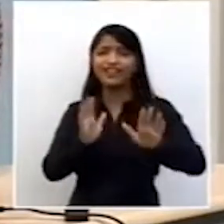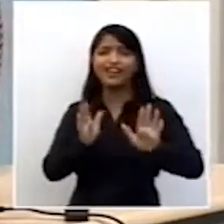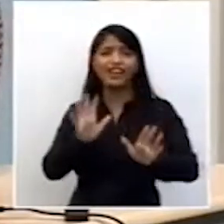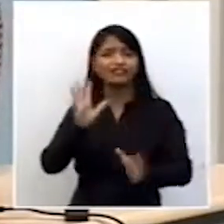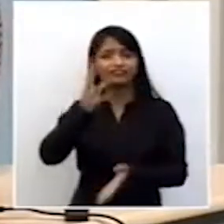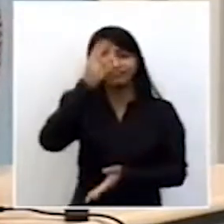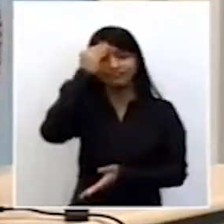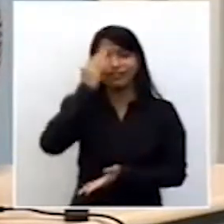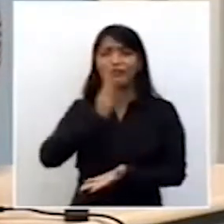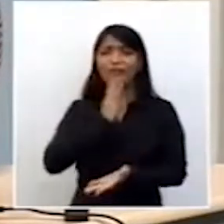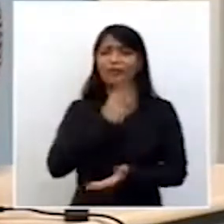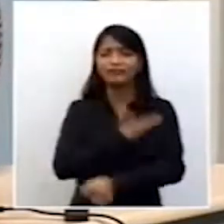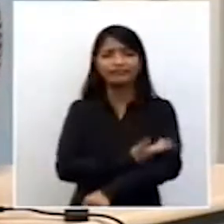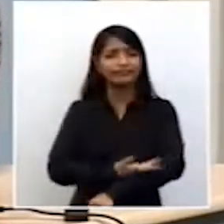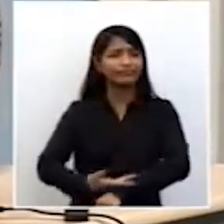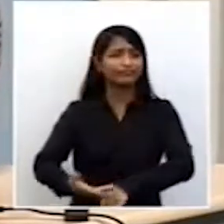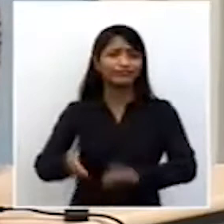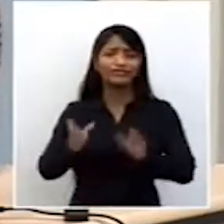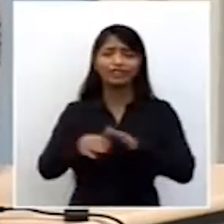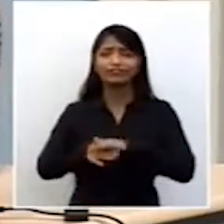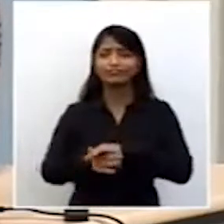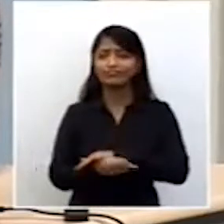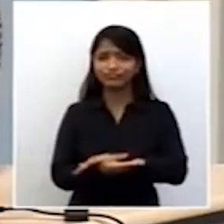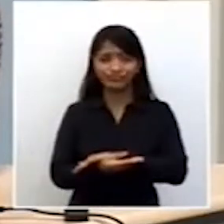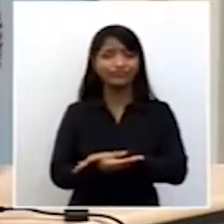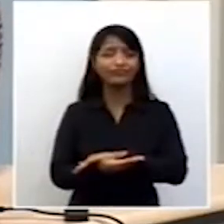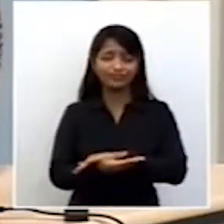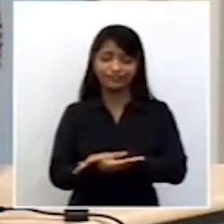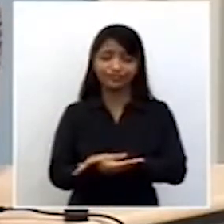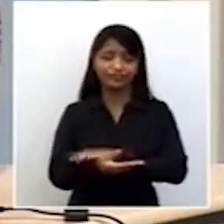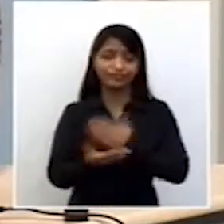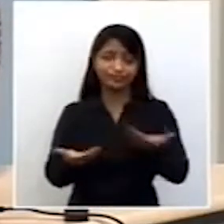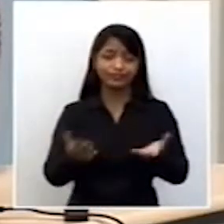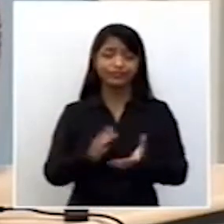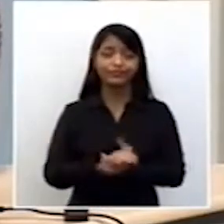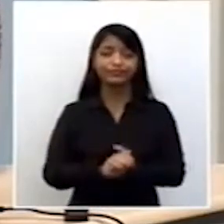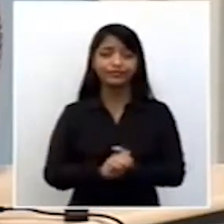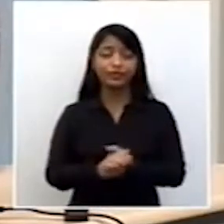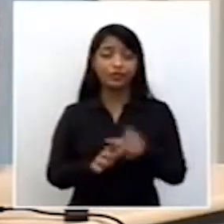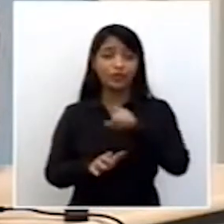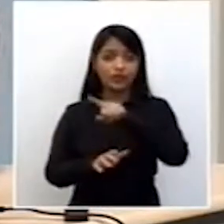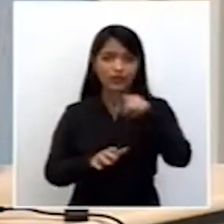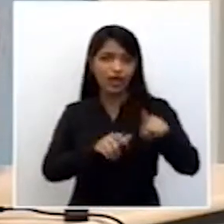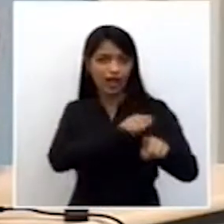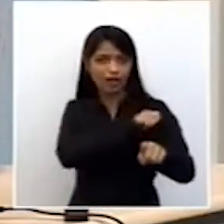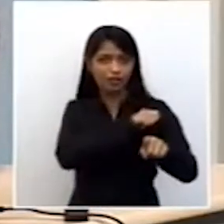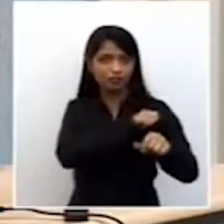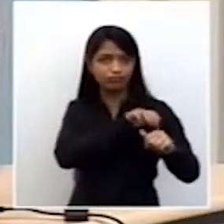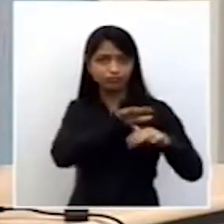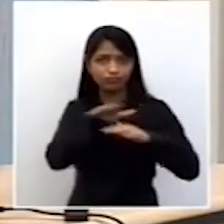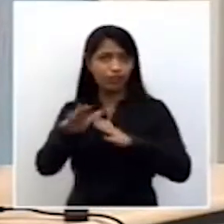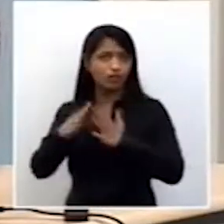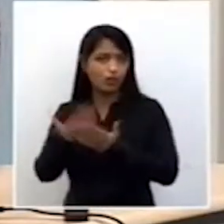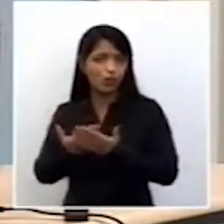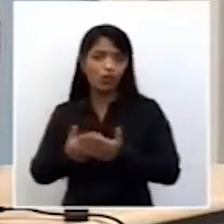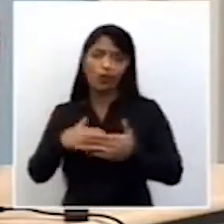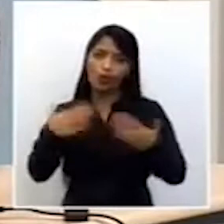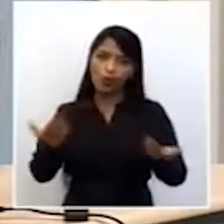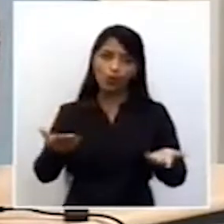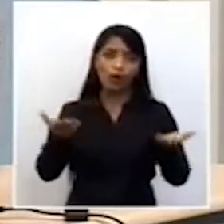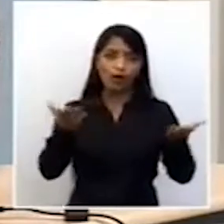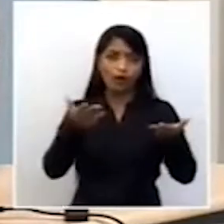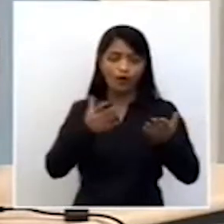sabem estabelecer isso. E quando vocês vêm para a escola, vão para a escola, né? Ou estão agora assistindo aula, é porque vocês, na